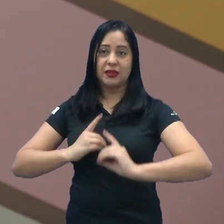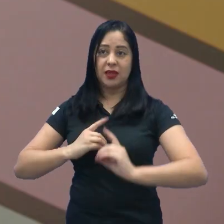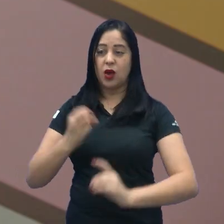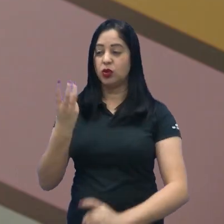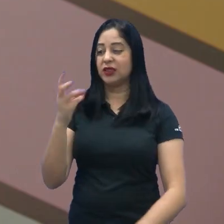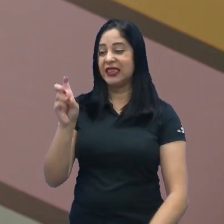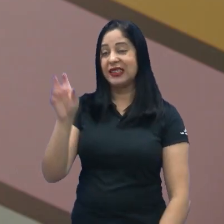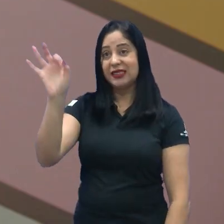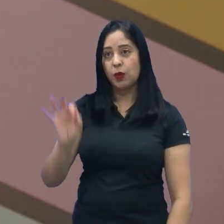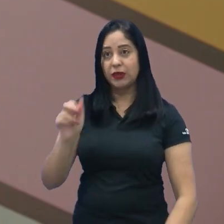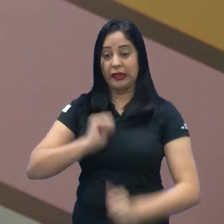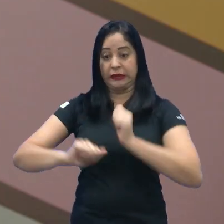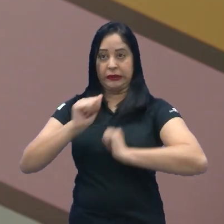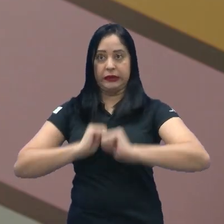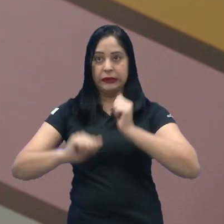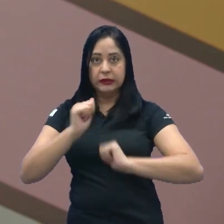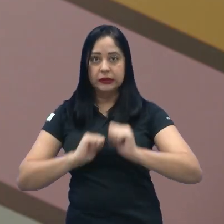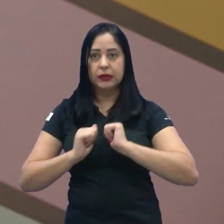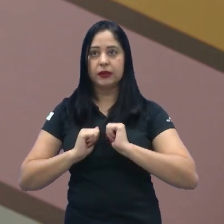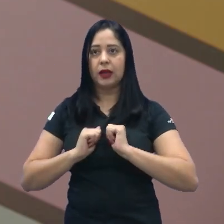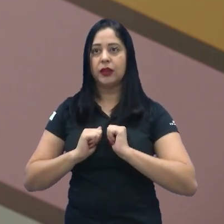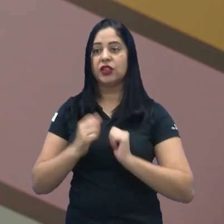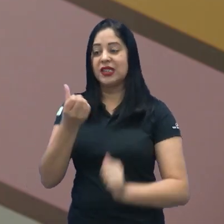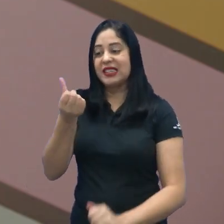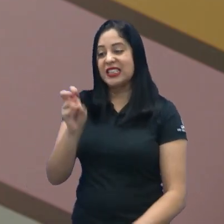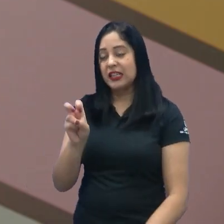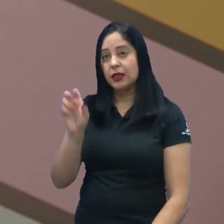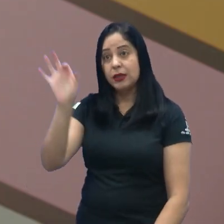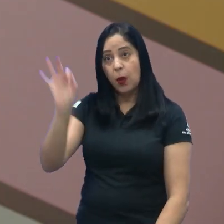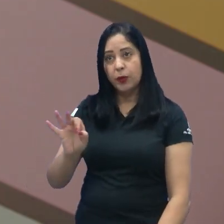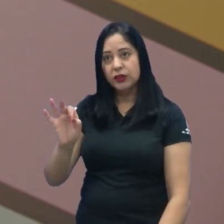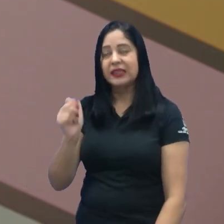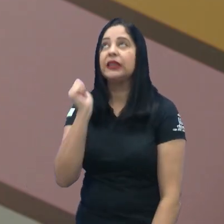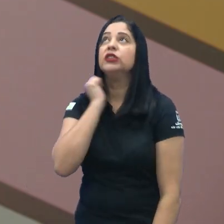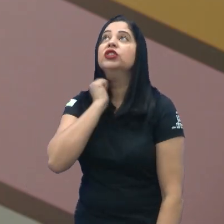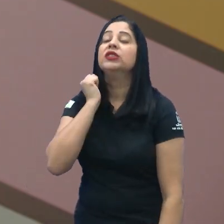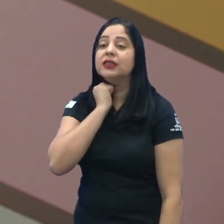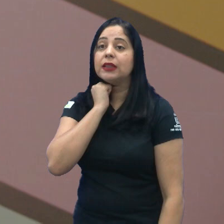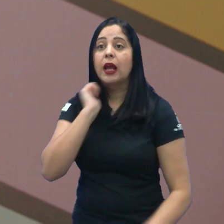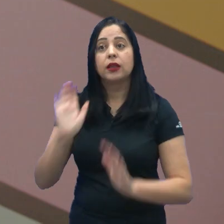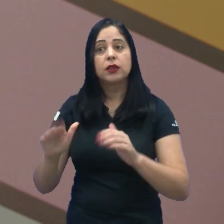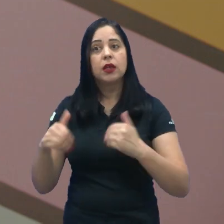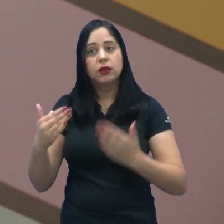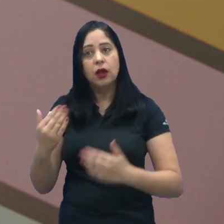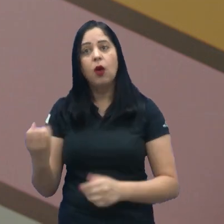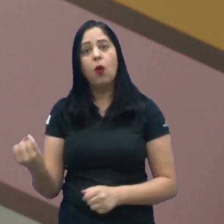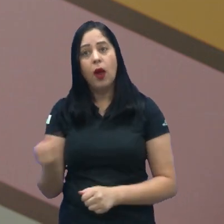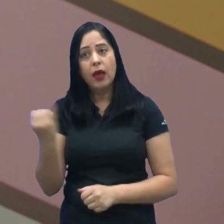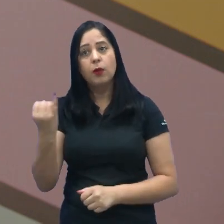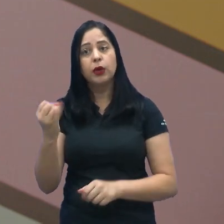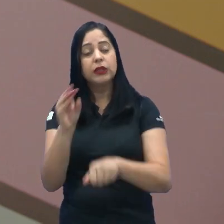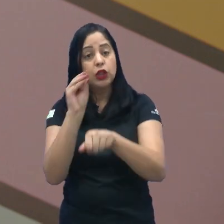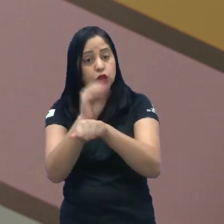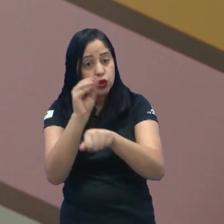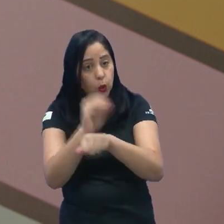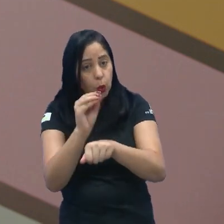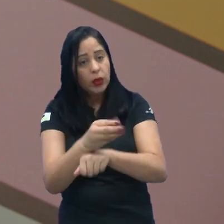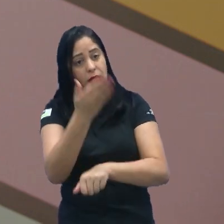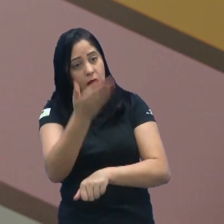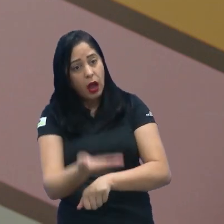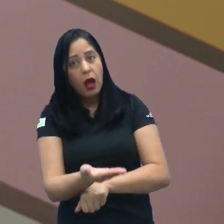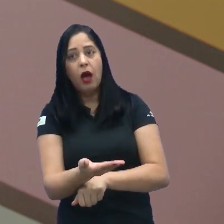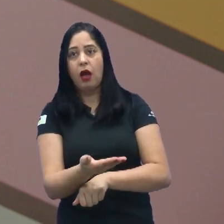ansiedade e 60% sintomas de estresse. Então, assim, é importante ter esse olhar para essa gestante, para essa mulher que está se